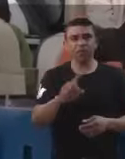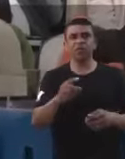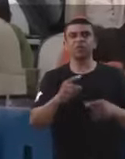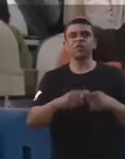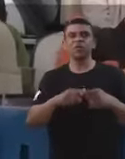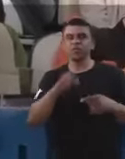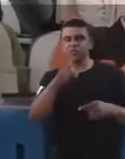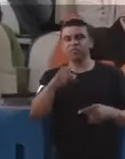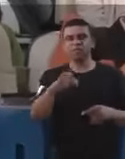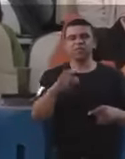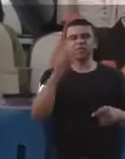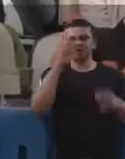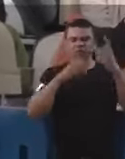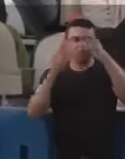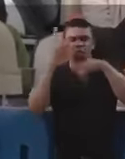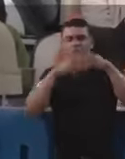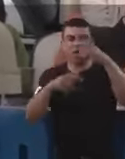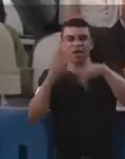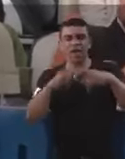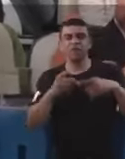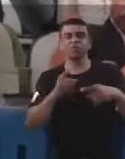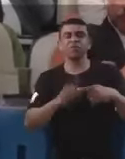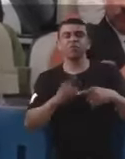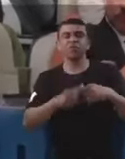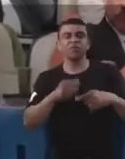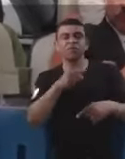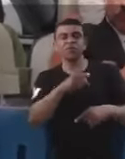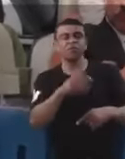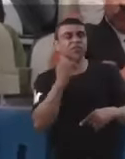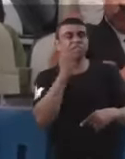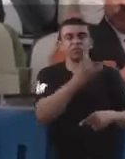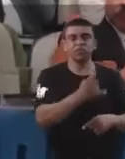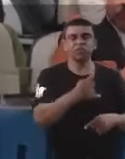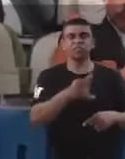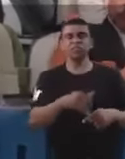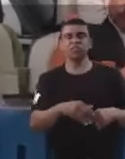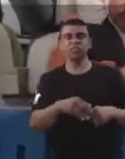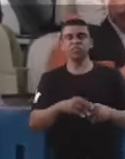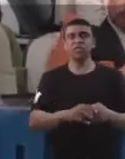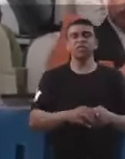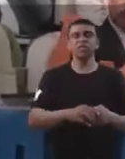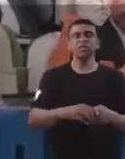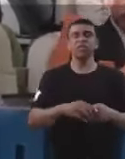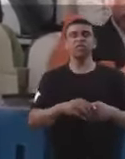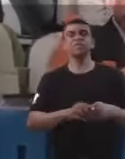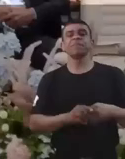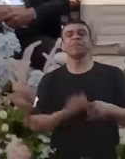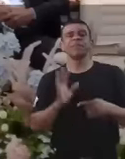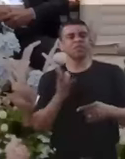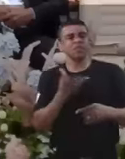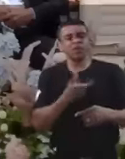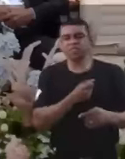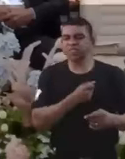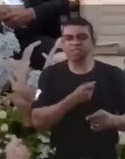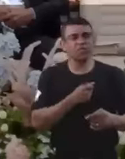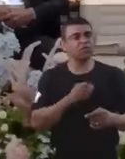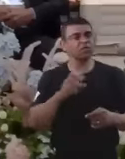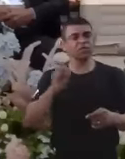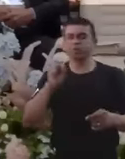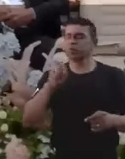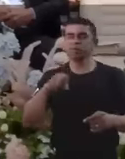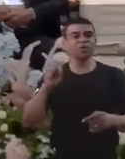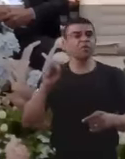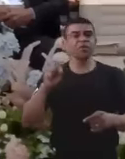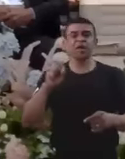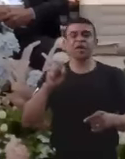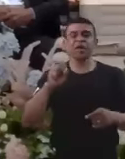É. Você fala que só há salvação pela graça nesse nome do teu Jesus? É. Você fala que quem nega a trindade,